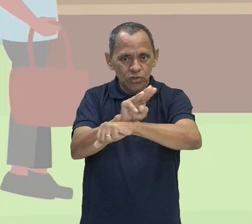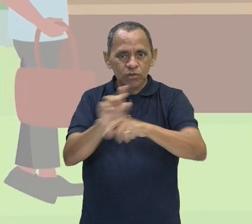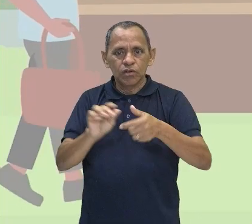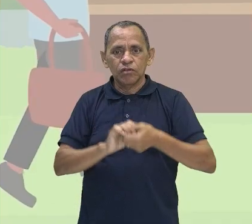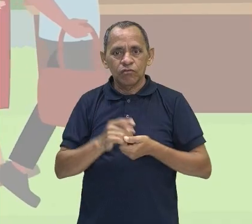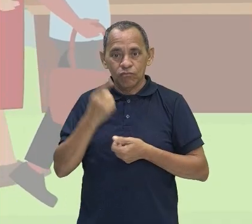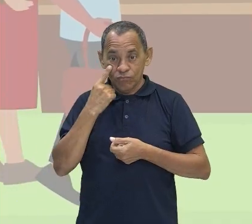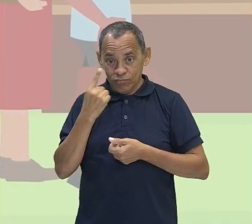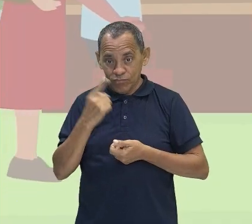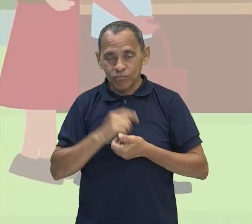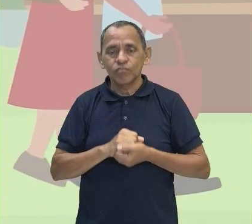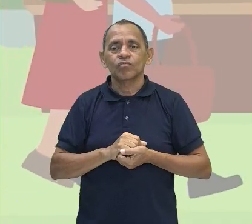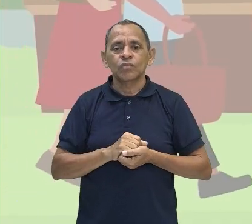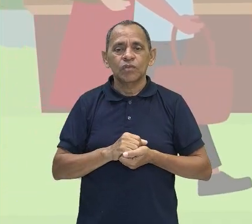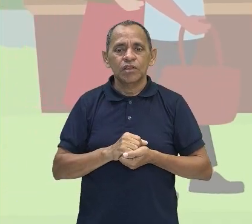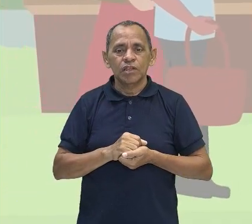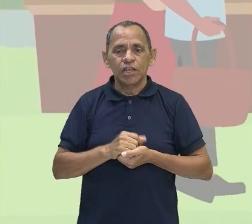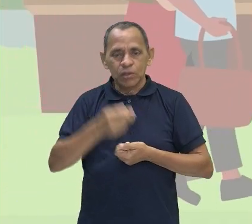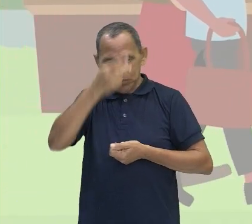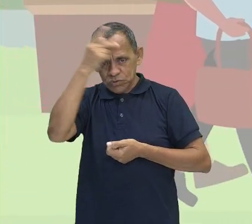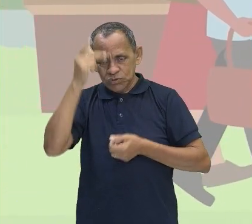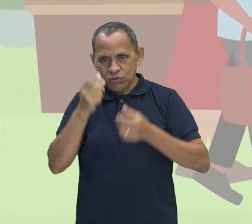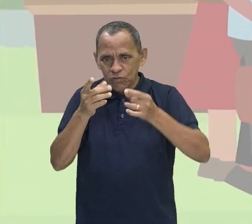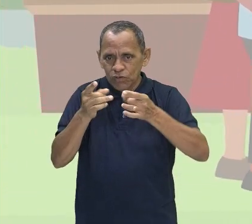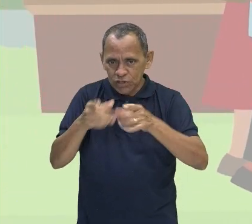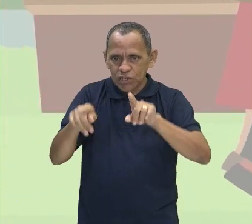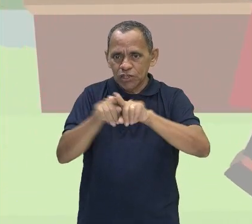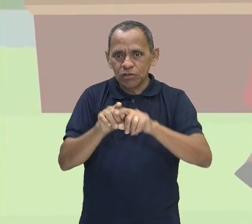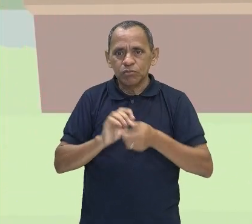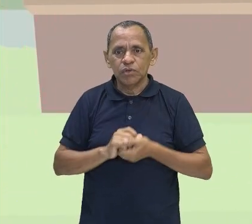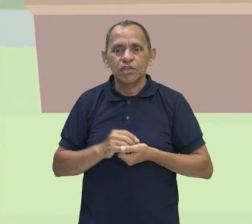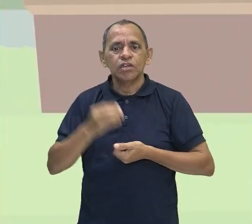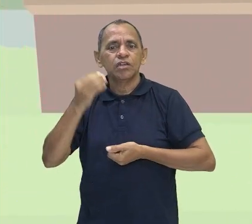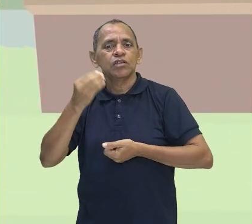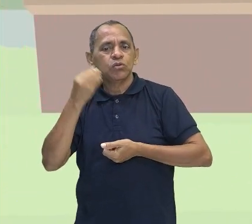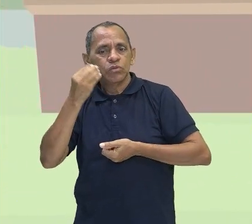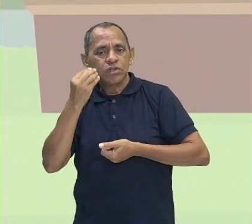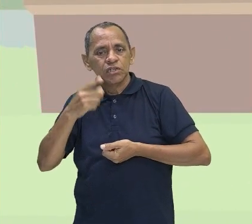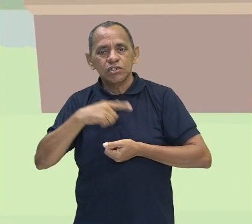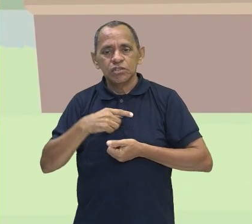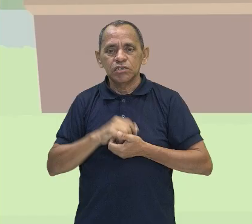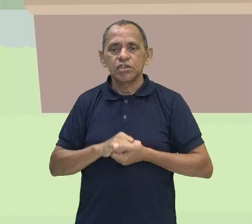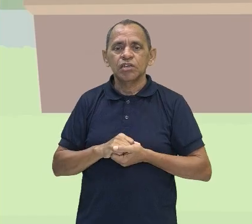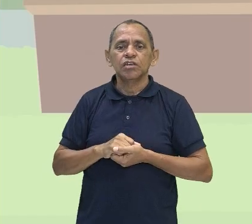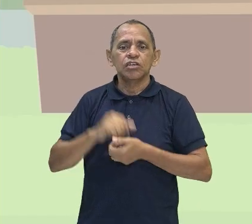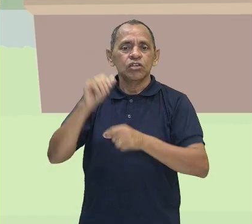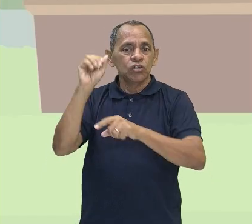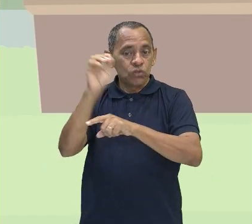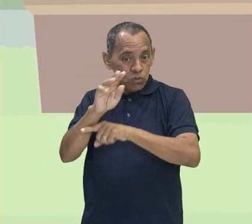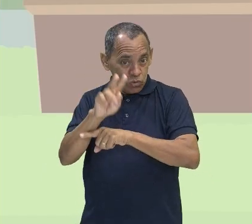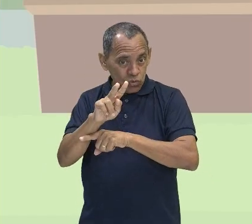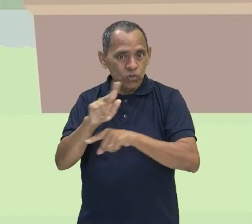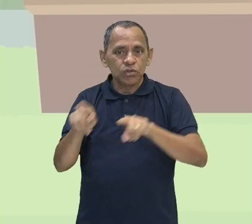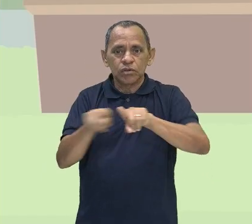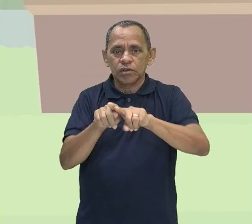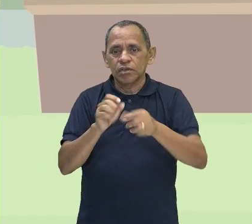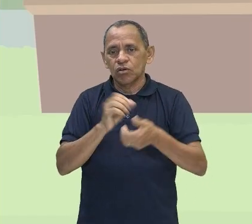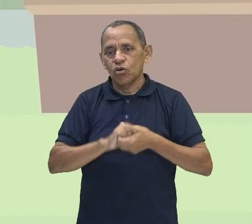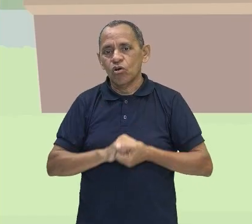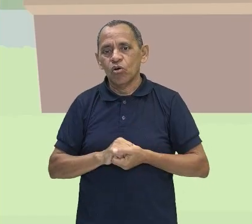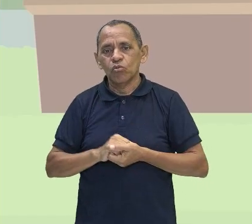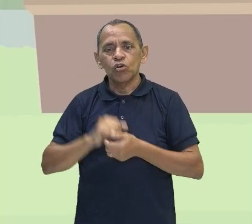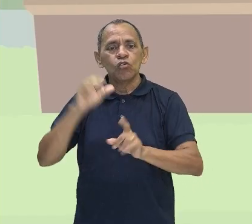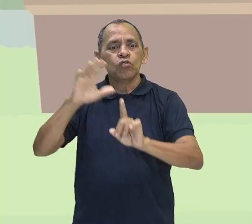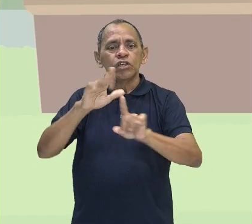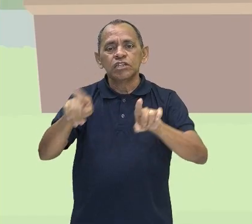despertam desejo, destacaram a qualidade e até deram dicas práticas? Isso é persuasão na prática. E você,